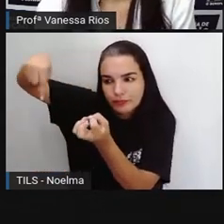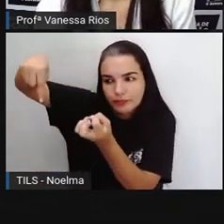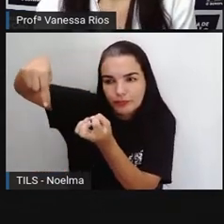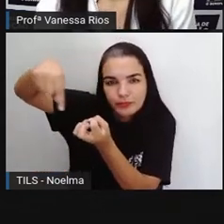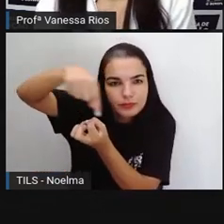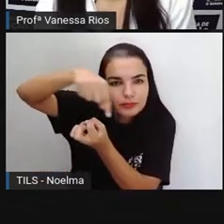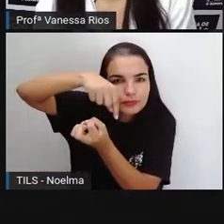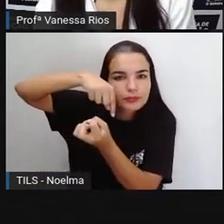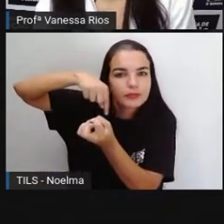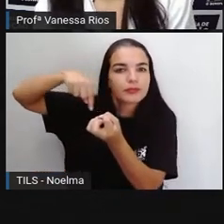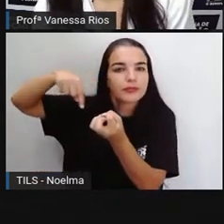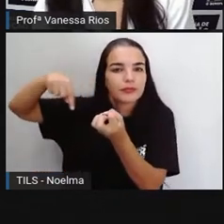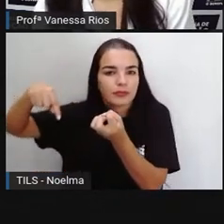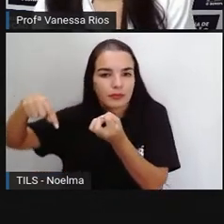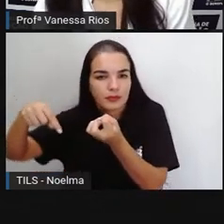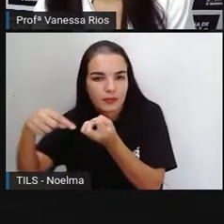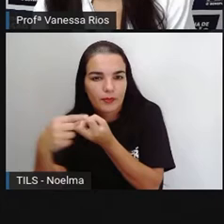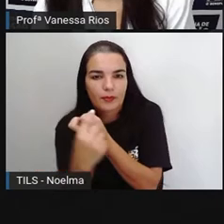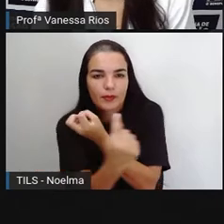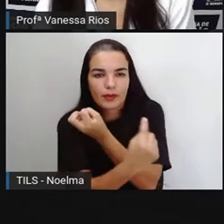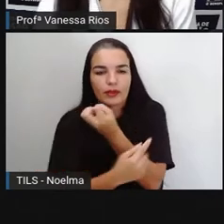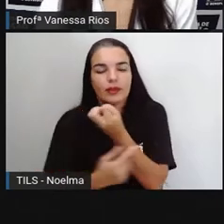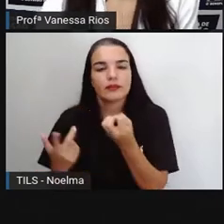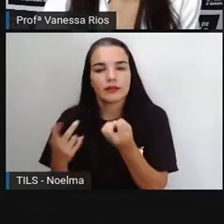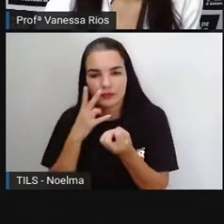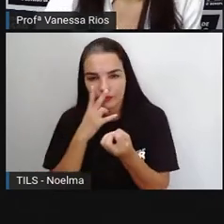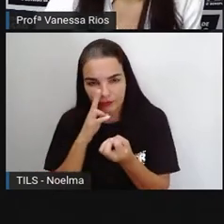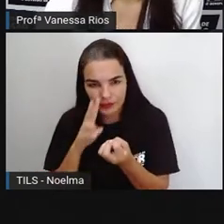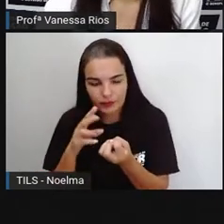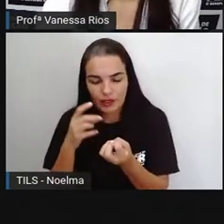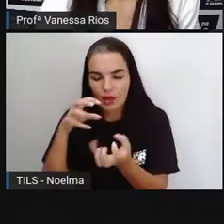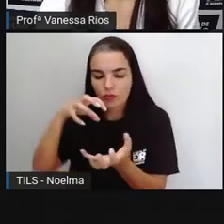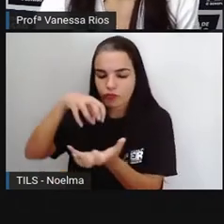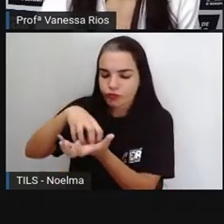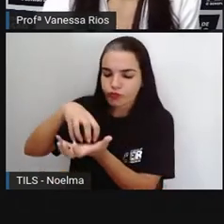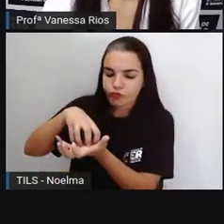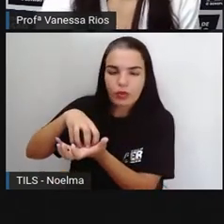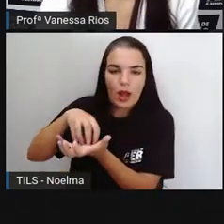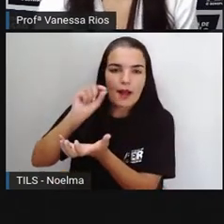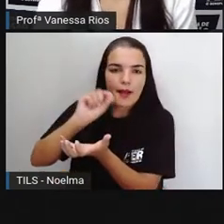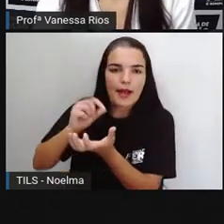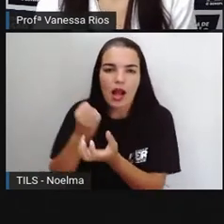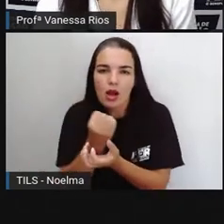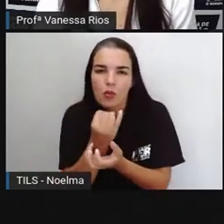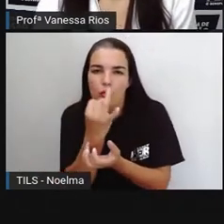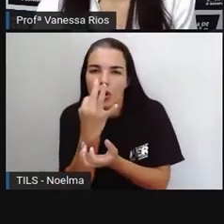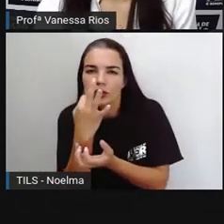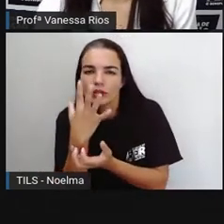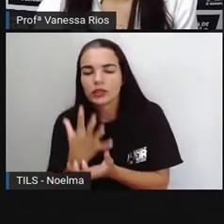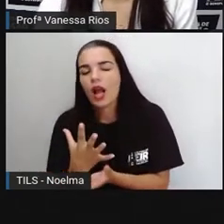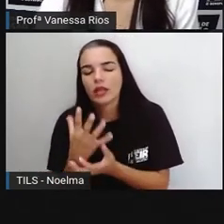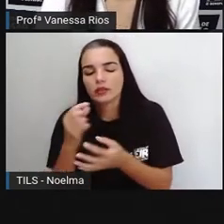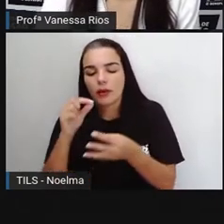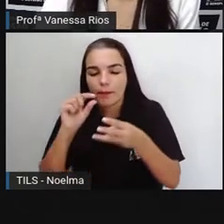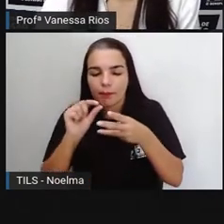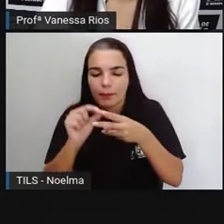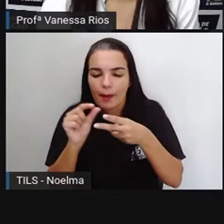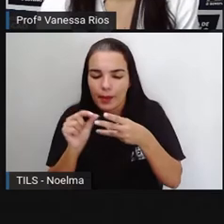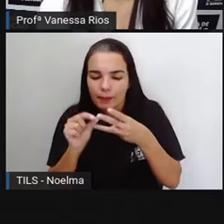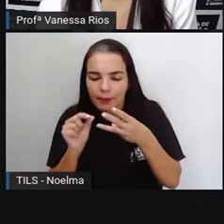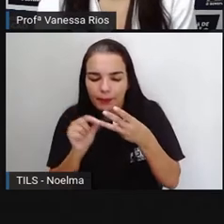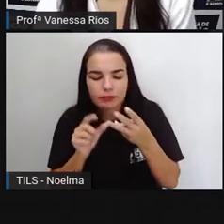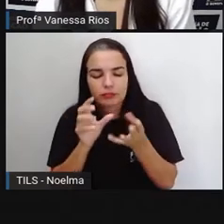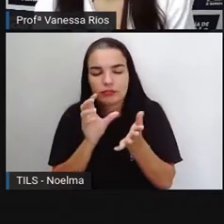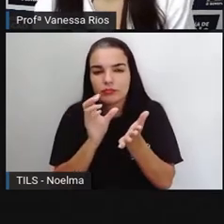órbita, circulando ao redor aí dos prótons e dos nêutrons. E a quantidade dessas partículas, né,